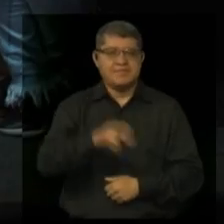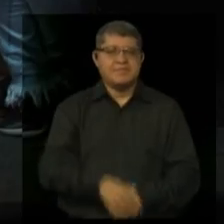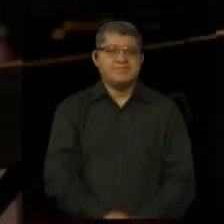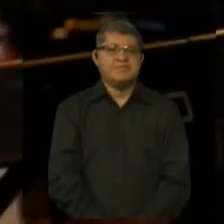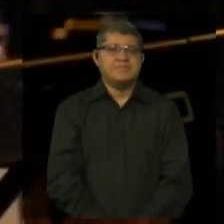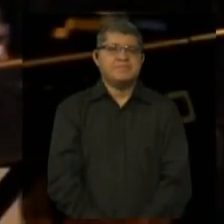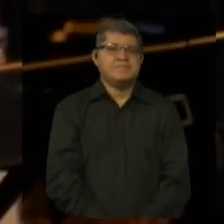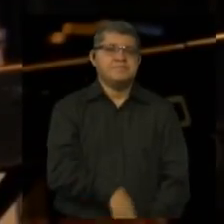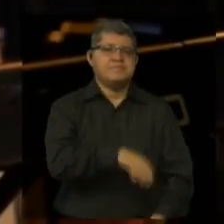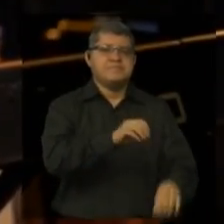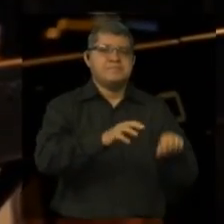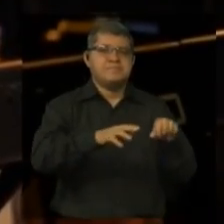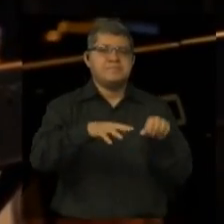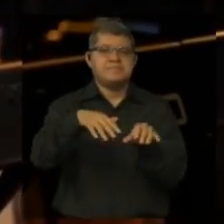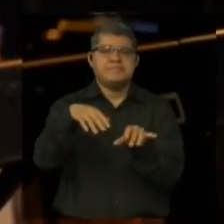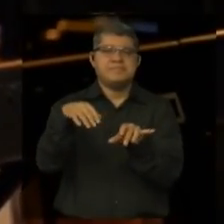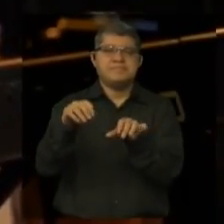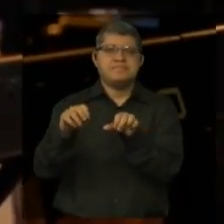clipe!